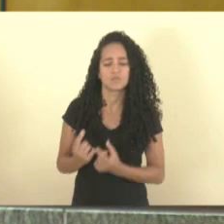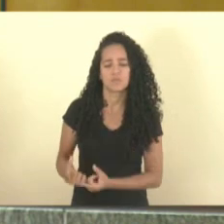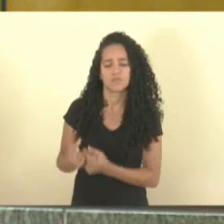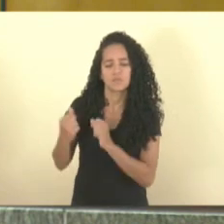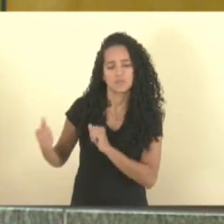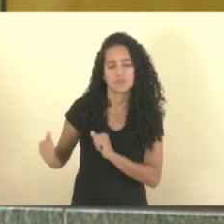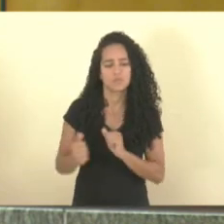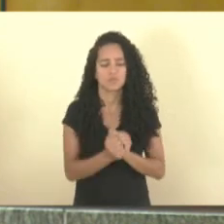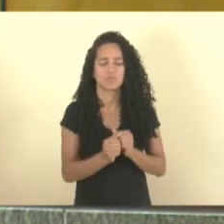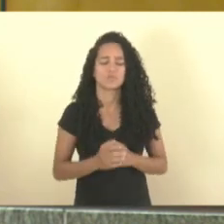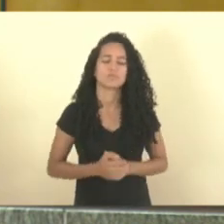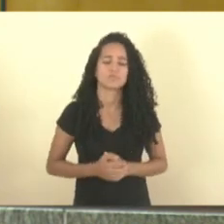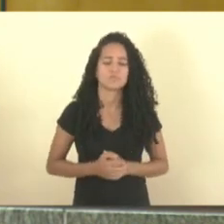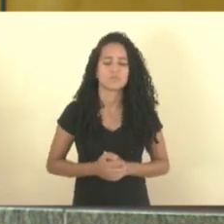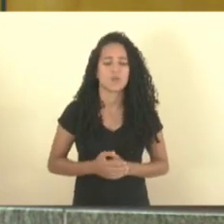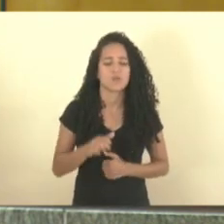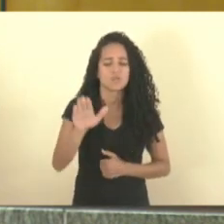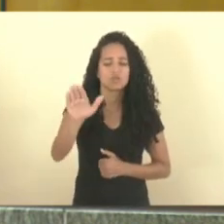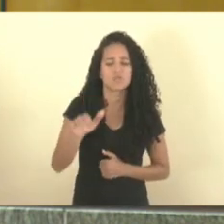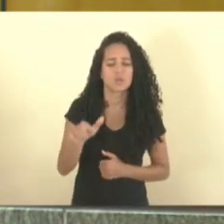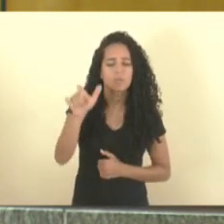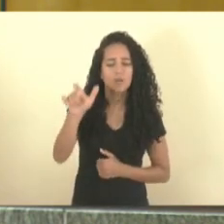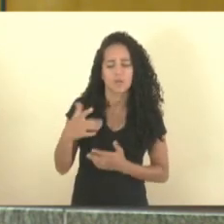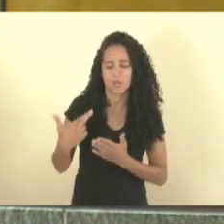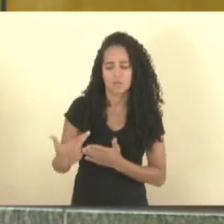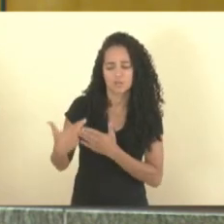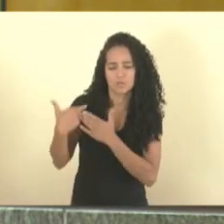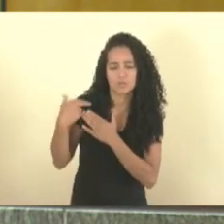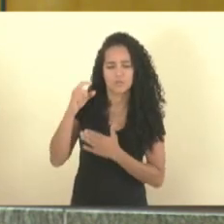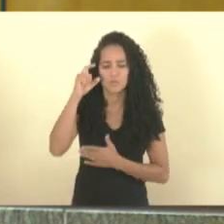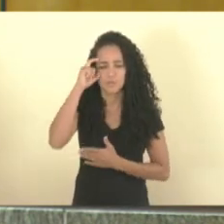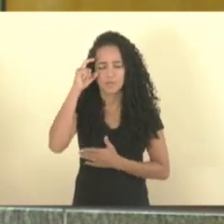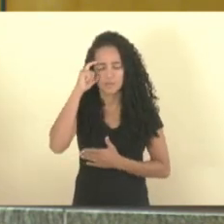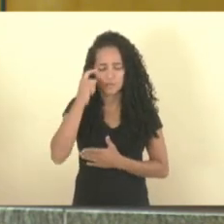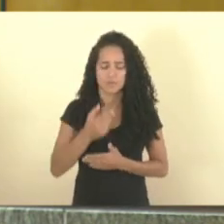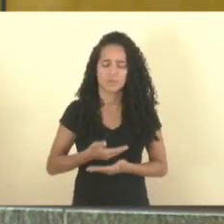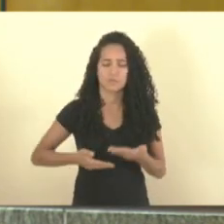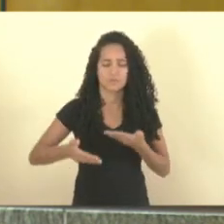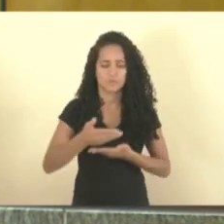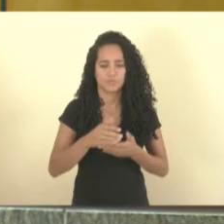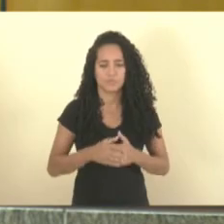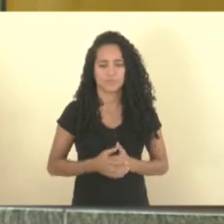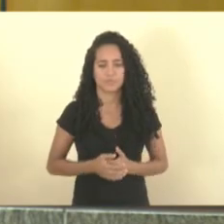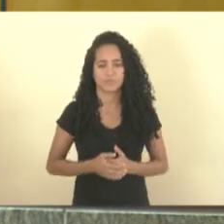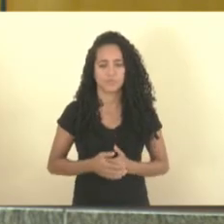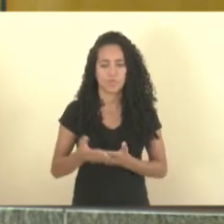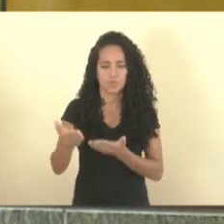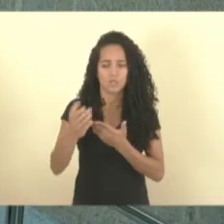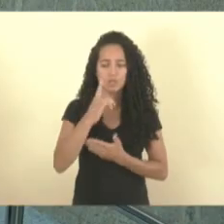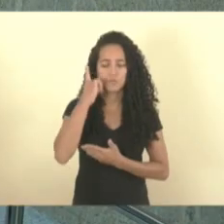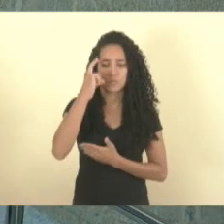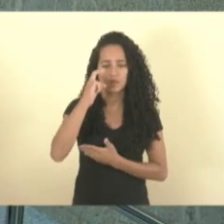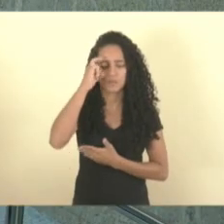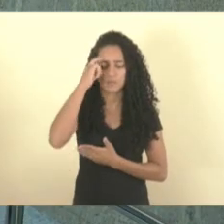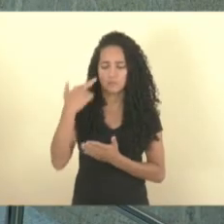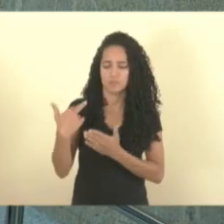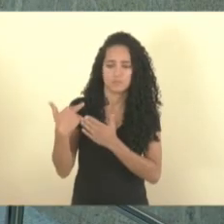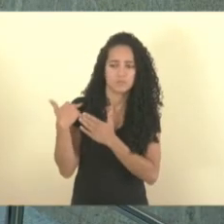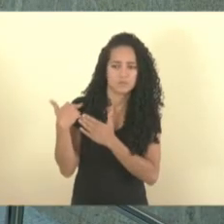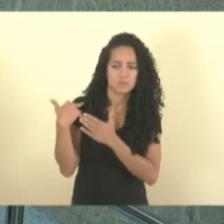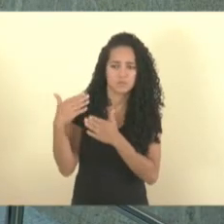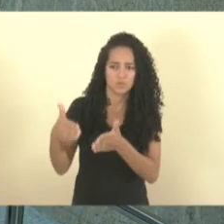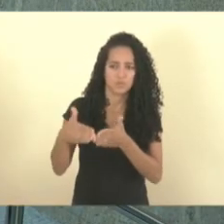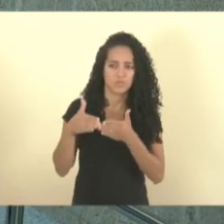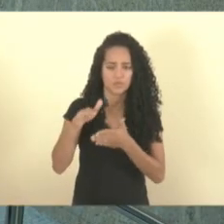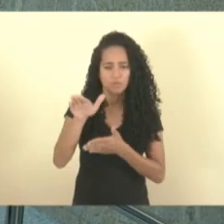Finanças. Vamos designar o deputado Mazinho dos Anjos para presidir as comissões. Deputado Mazinho dos Anjos. Deputado Mazinho dos